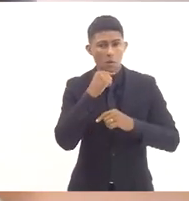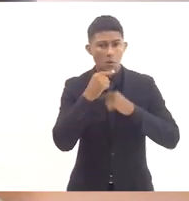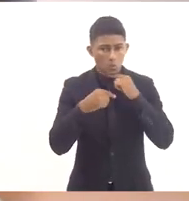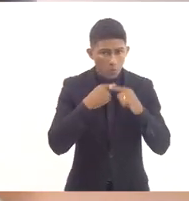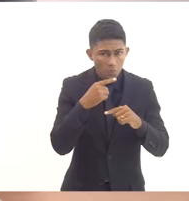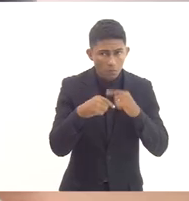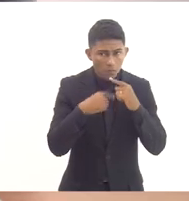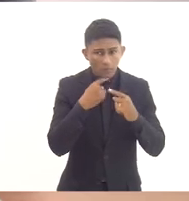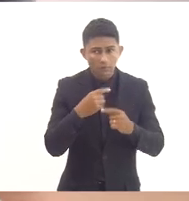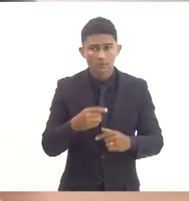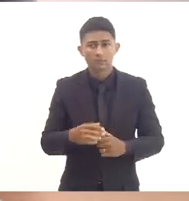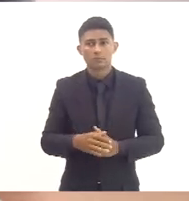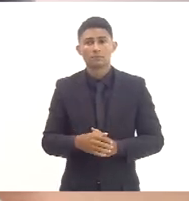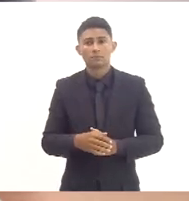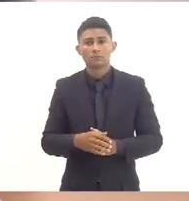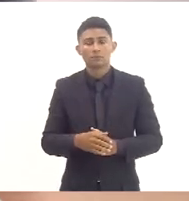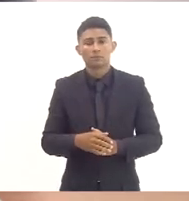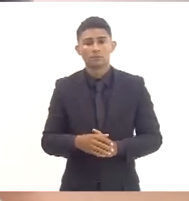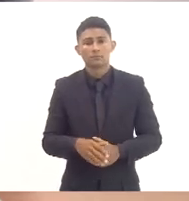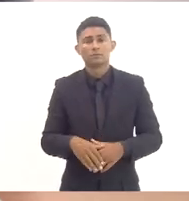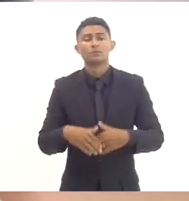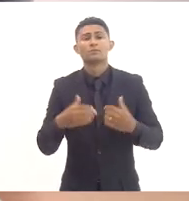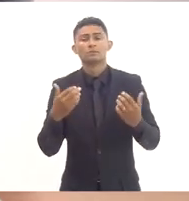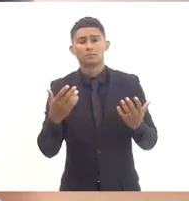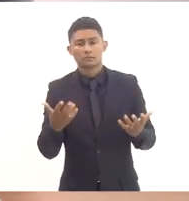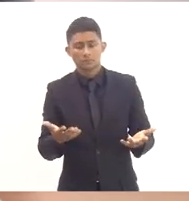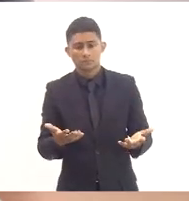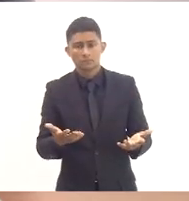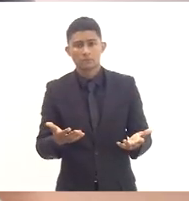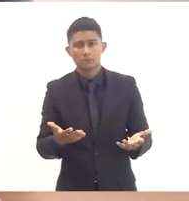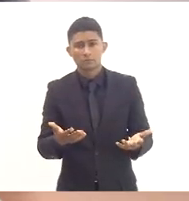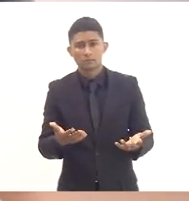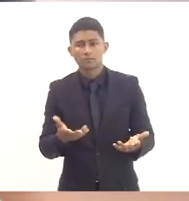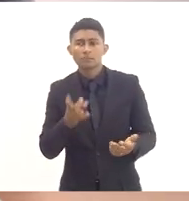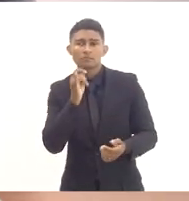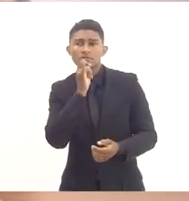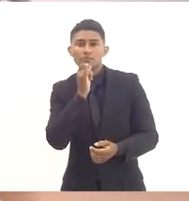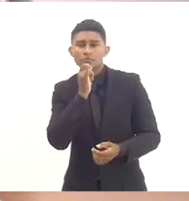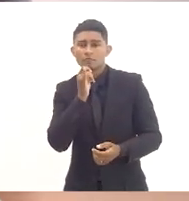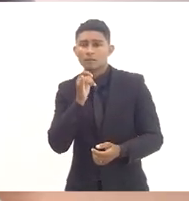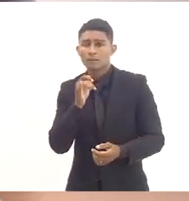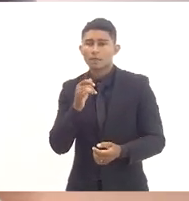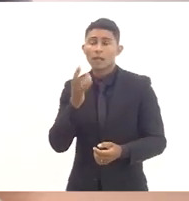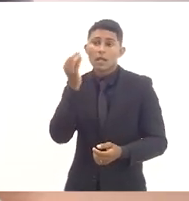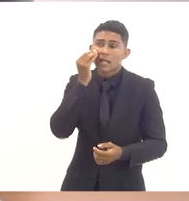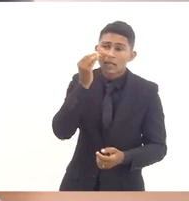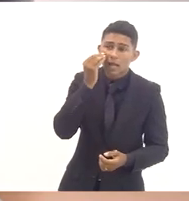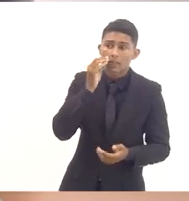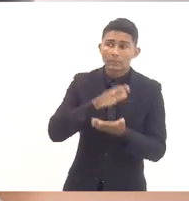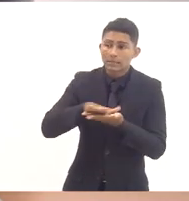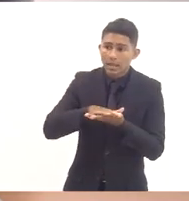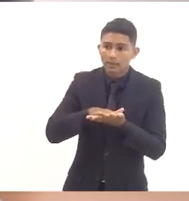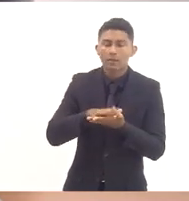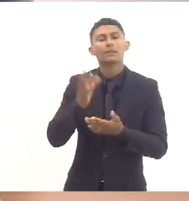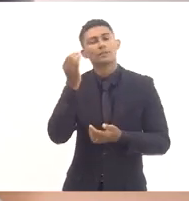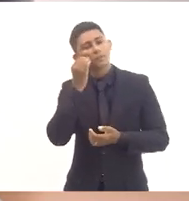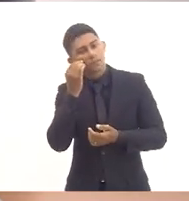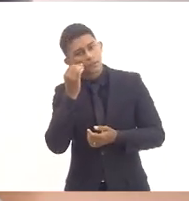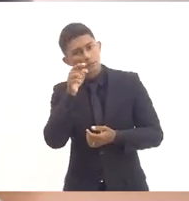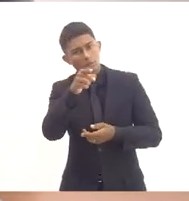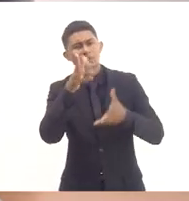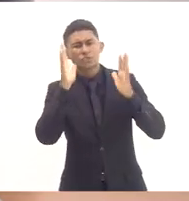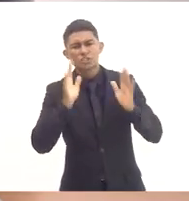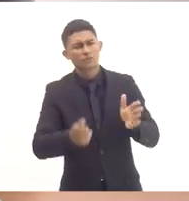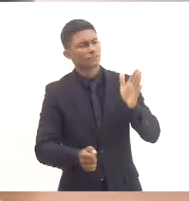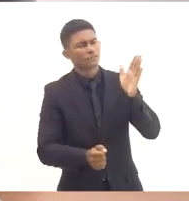você não tem uma justificativa ao Como é que você sabe que vai ser negado você não tentou Então você tem que tentar né